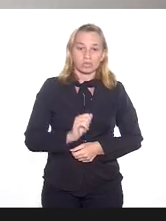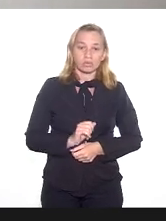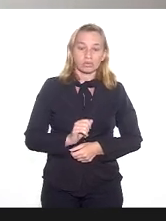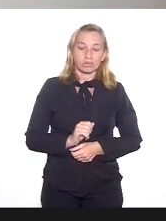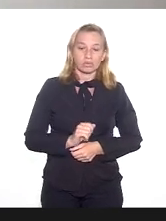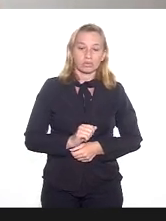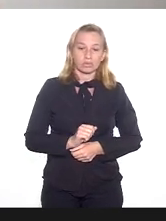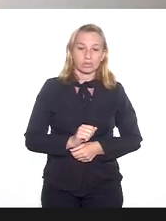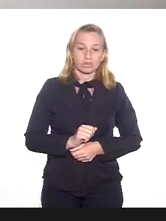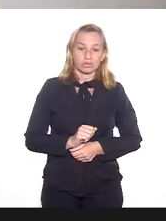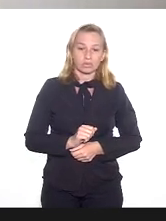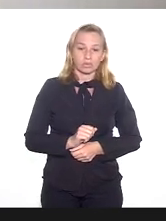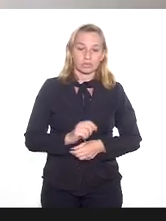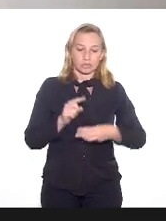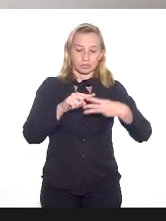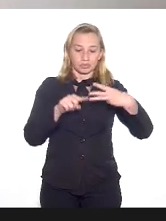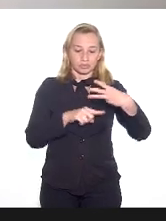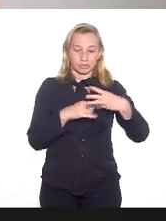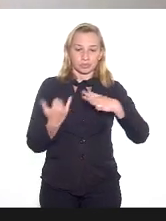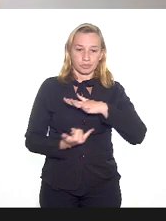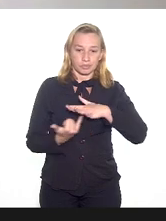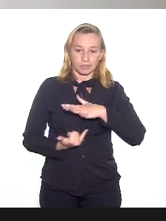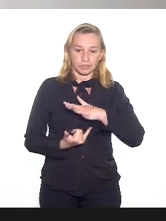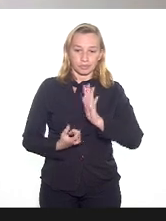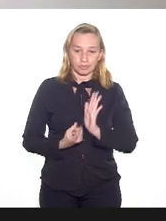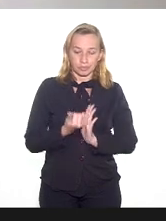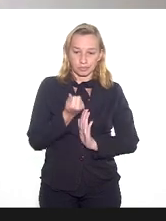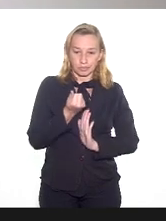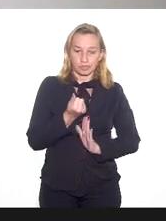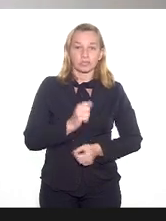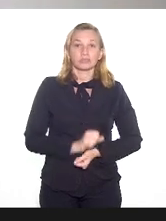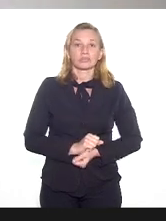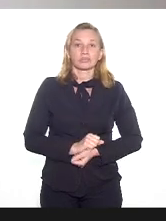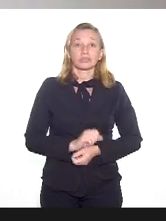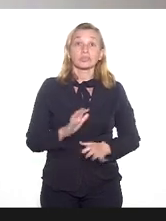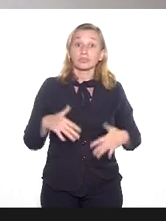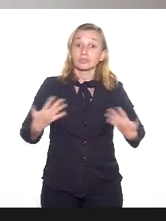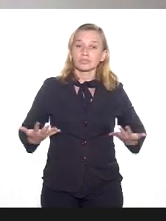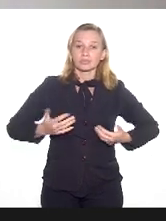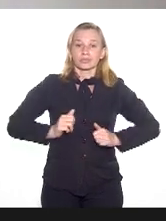aí as três instituições financeiras. Então,